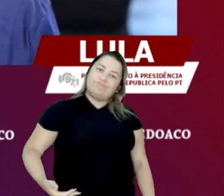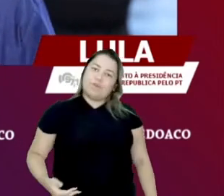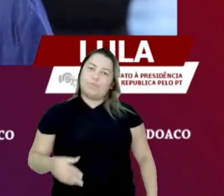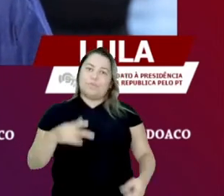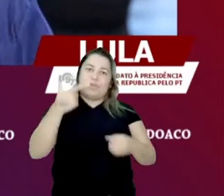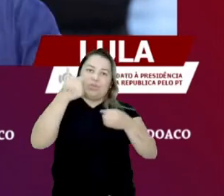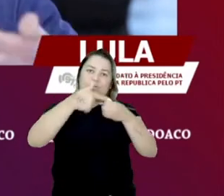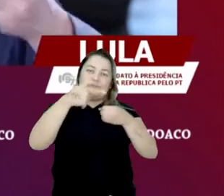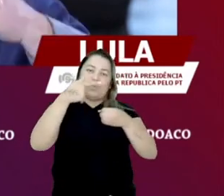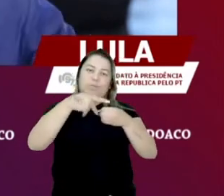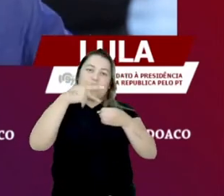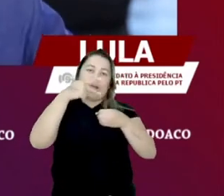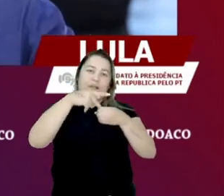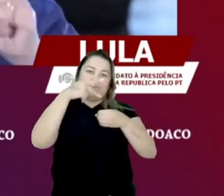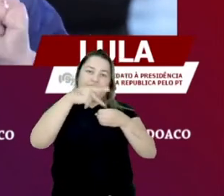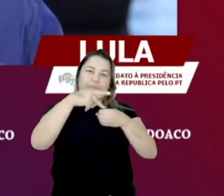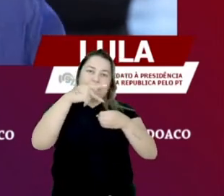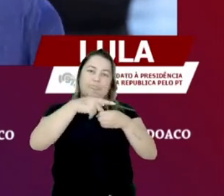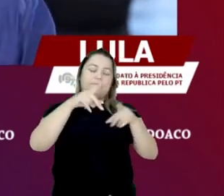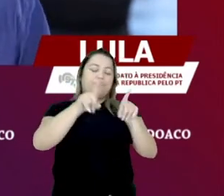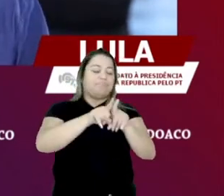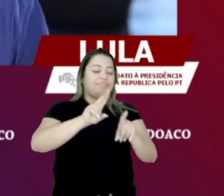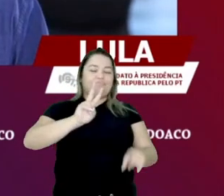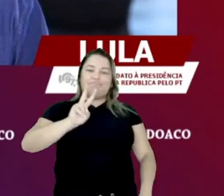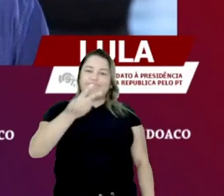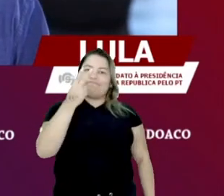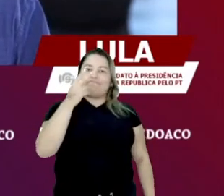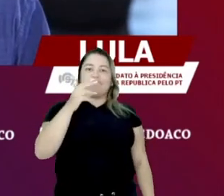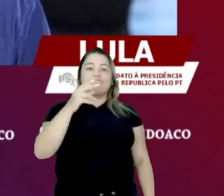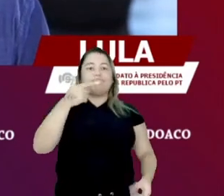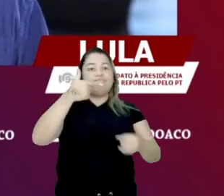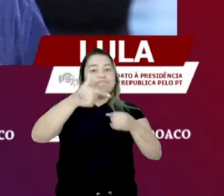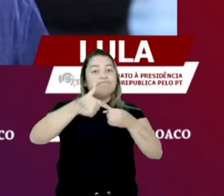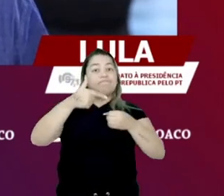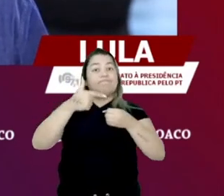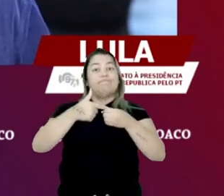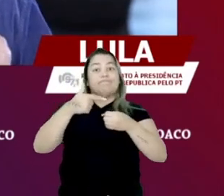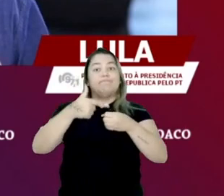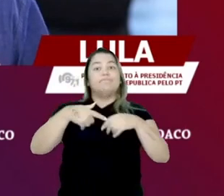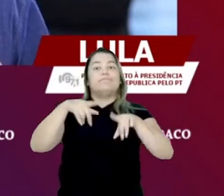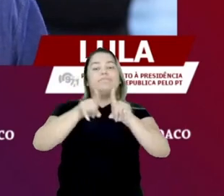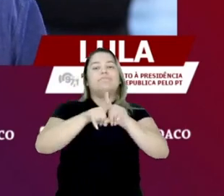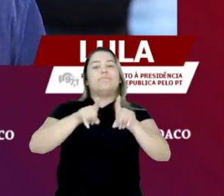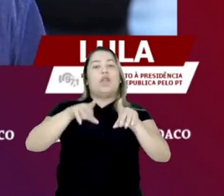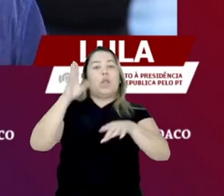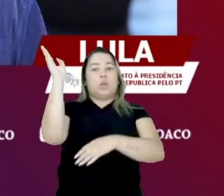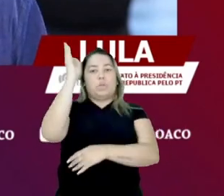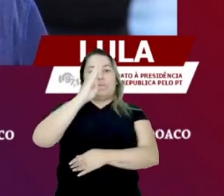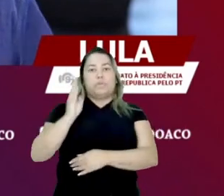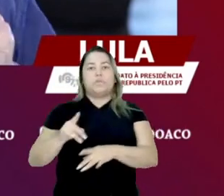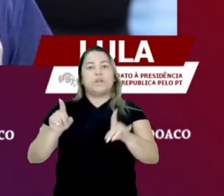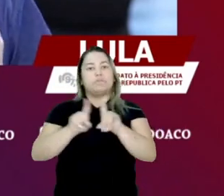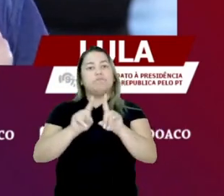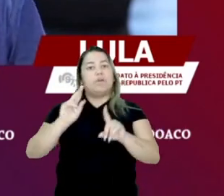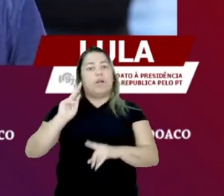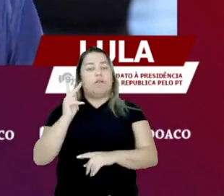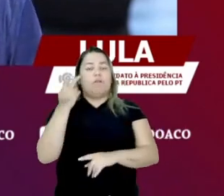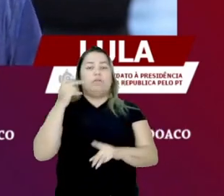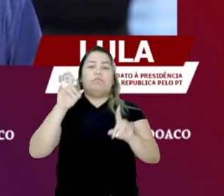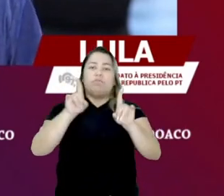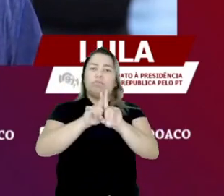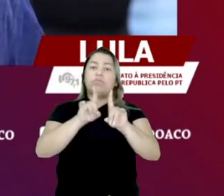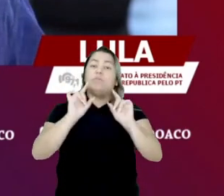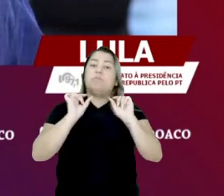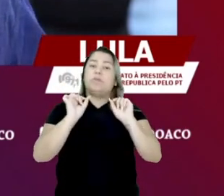canetada, para você tirar também pode ser uma canetada. O presidente, se tivesse coragem, se não fosse um